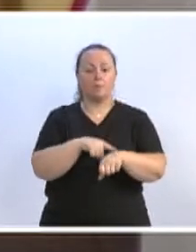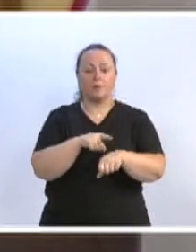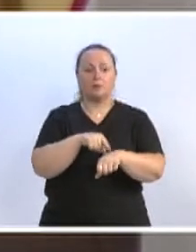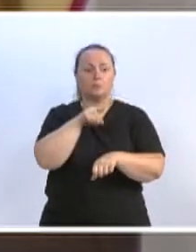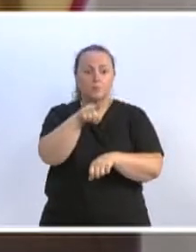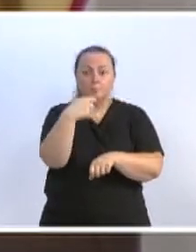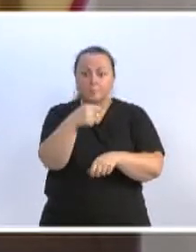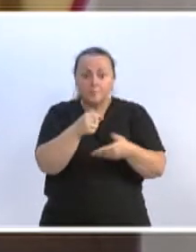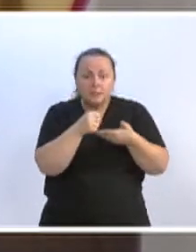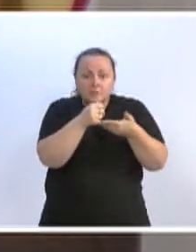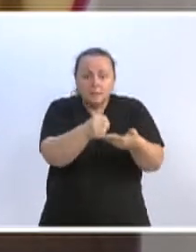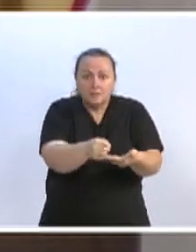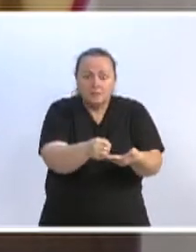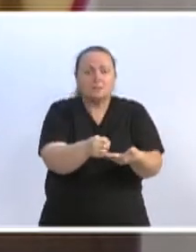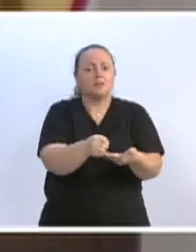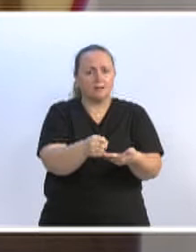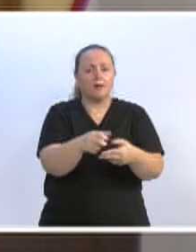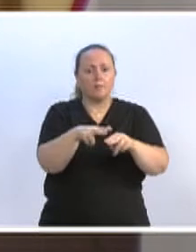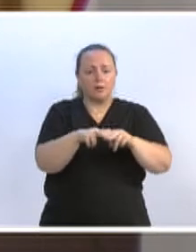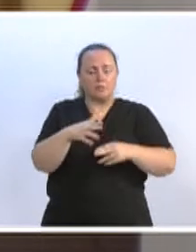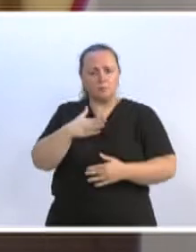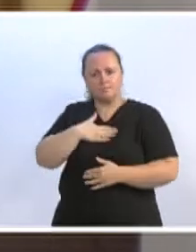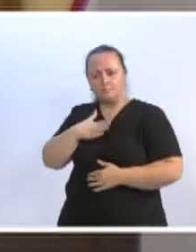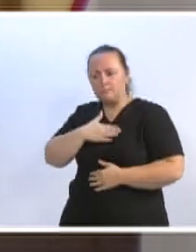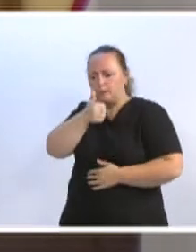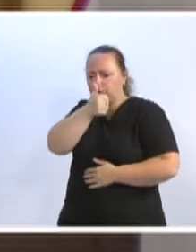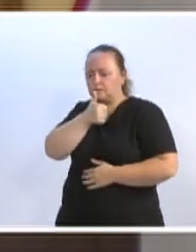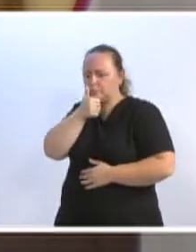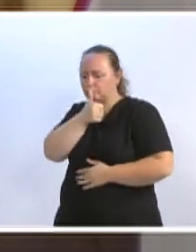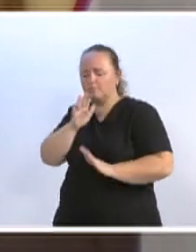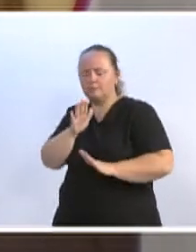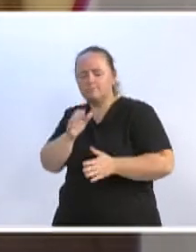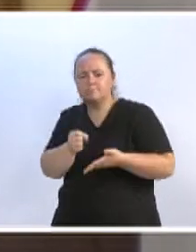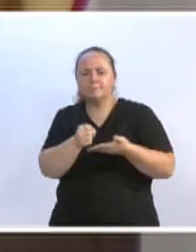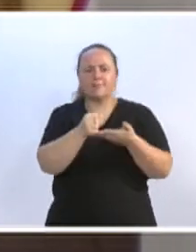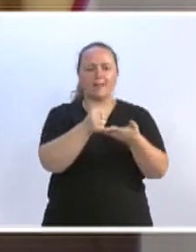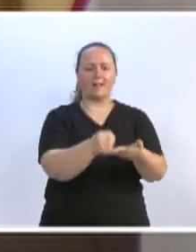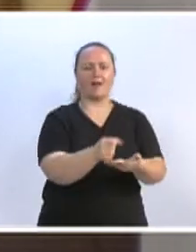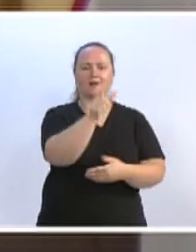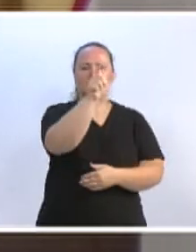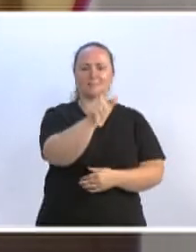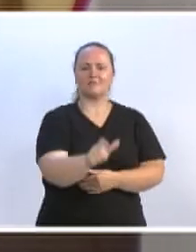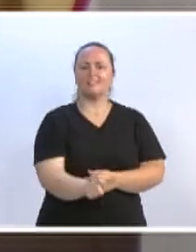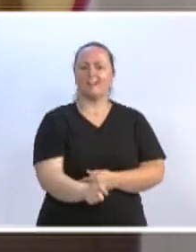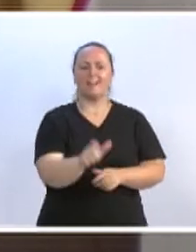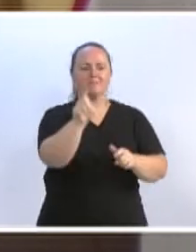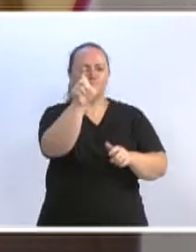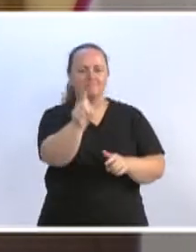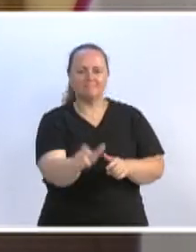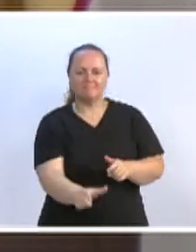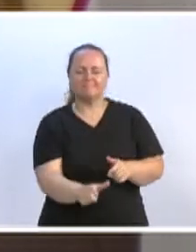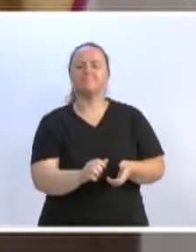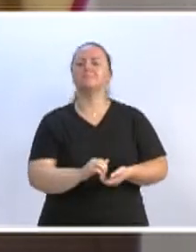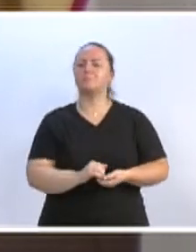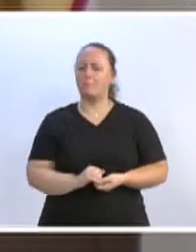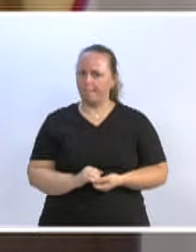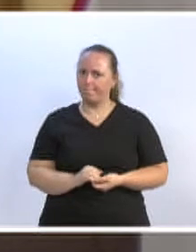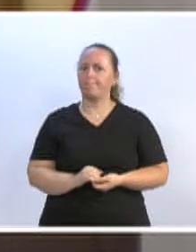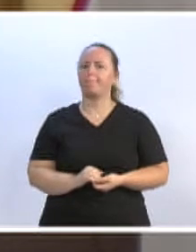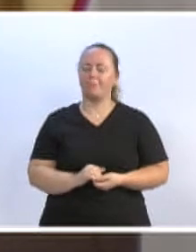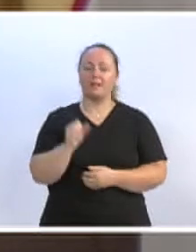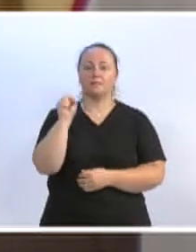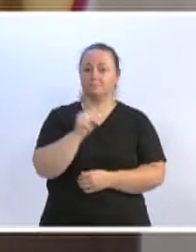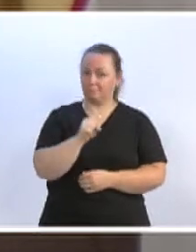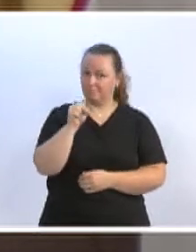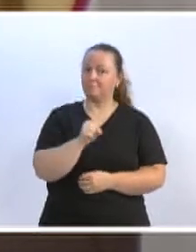precisam, então tira o meu tempo para dedicar a eles. Como é vida longa? Sim, a vida de amor